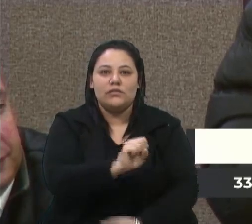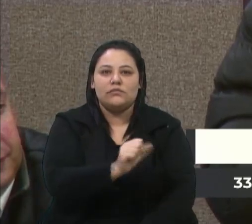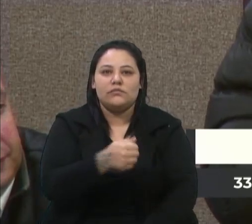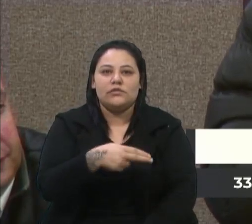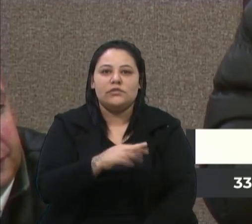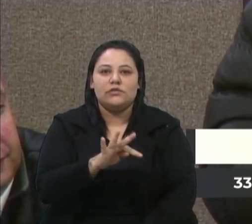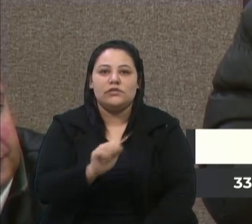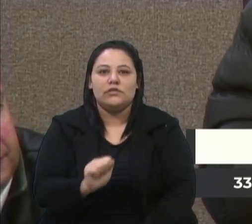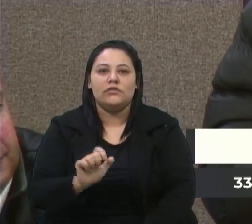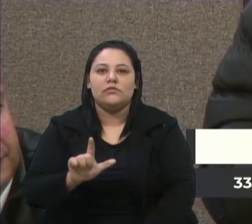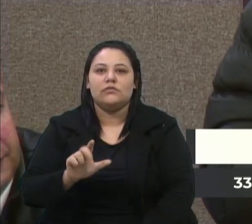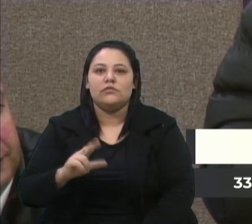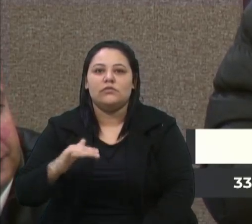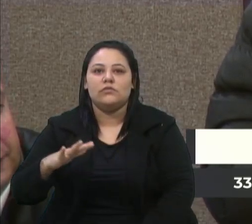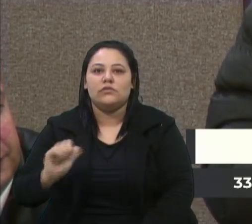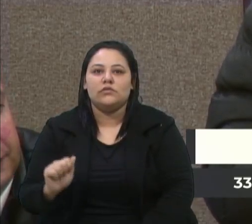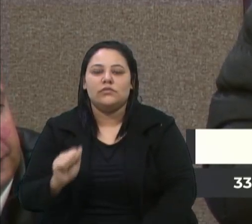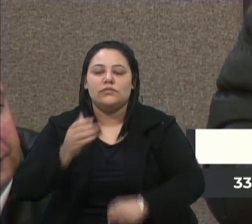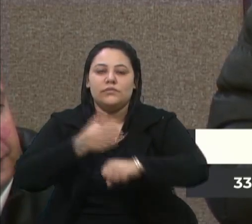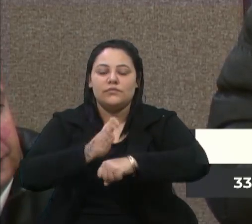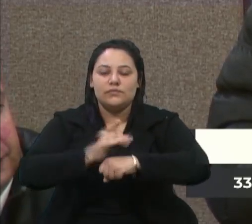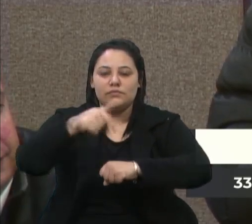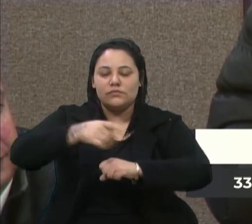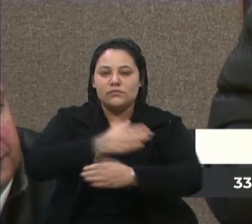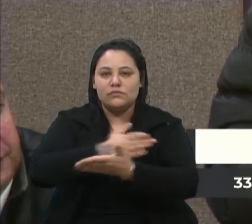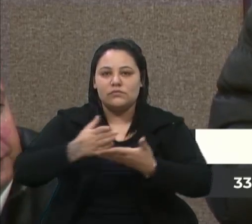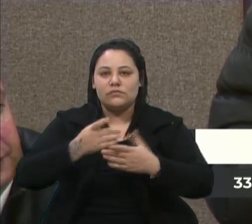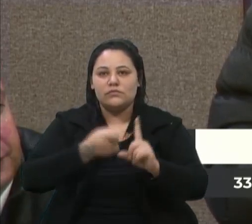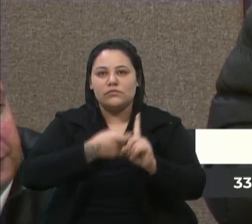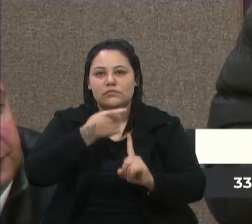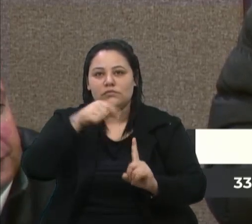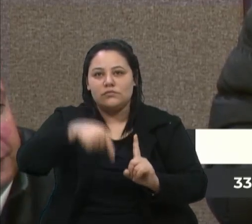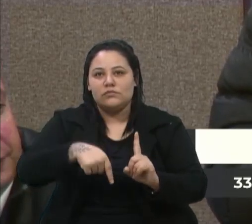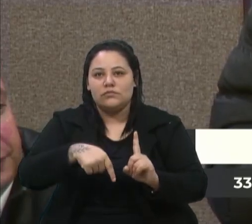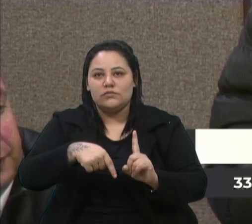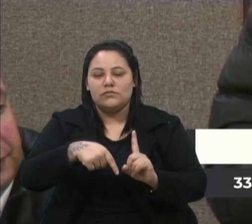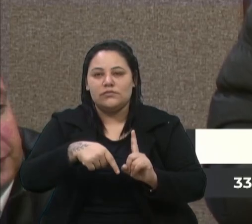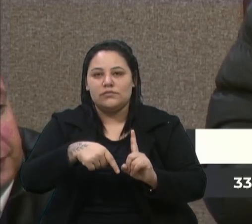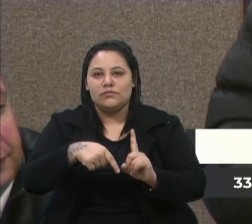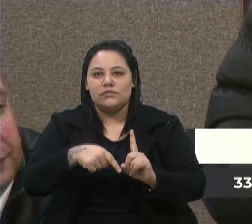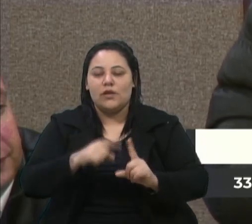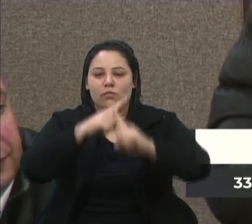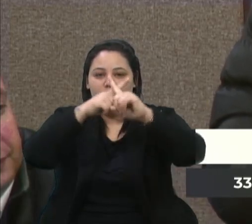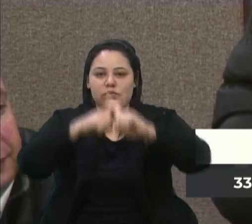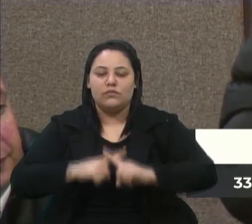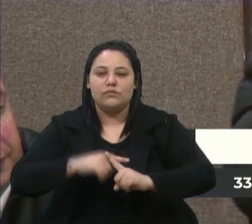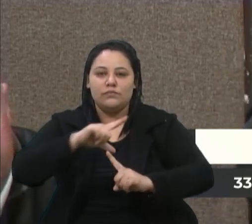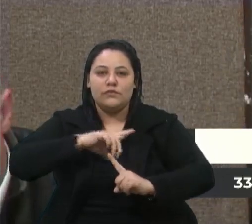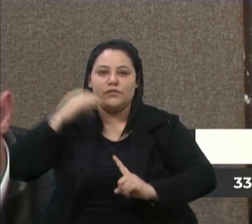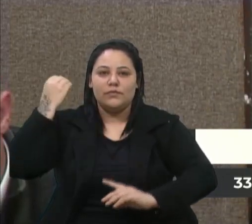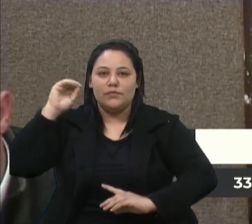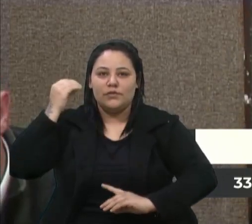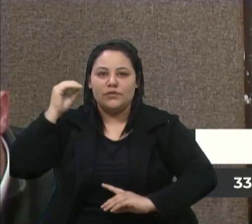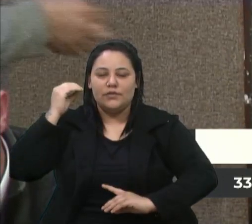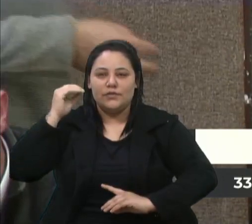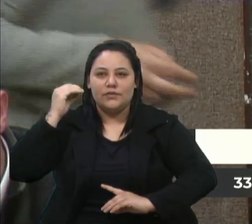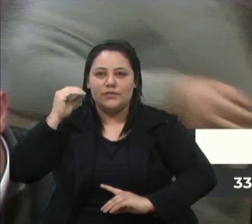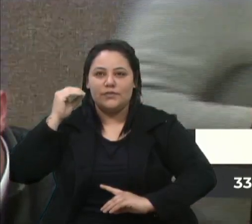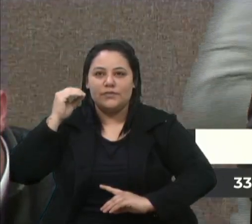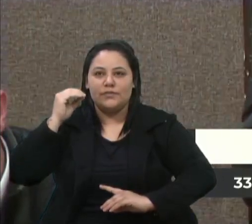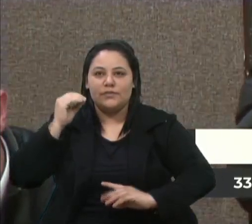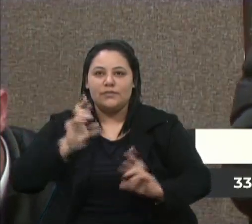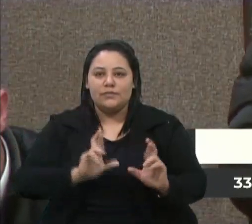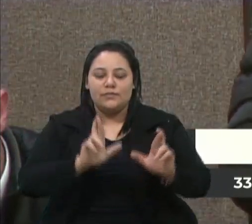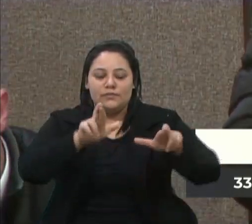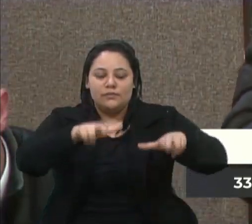Coab. Eles participaram no início deste mês da etapa classificatória que ocorreu em Porto Alegre para a Regional de